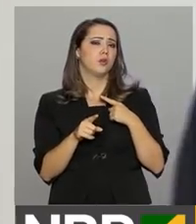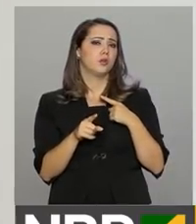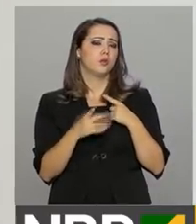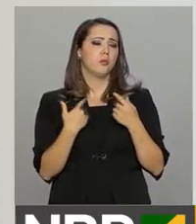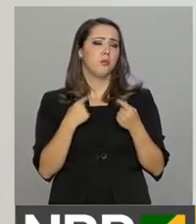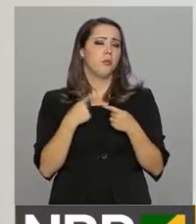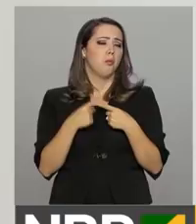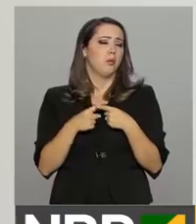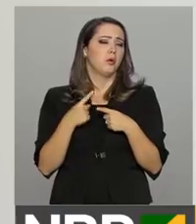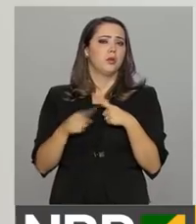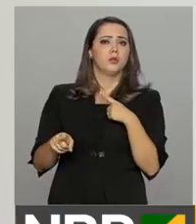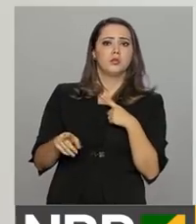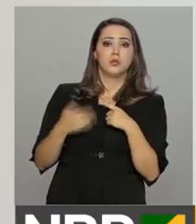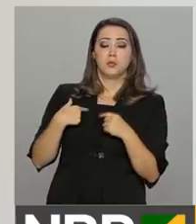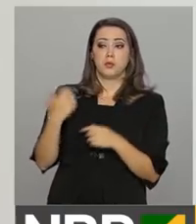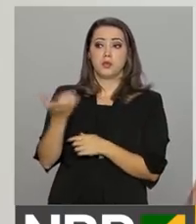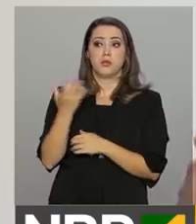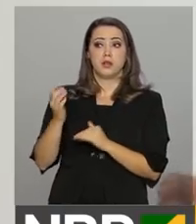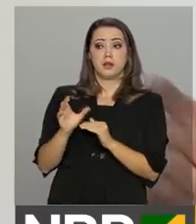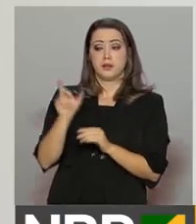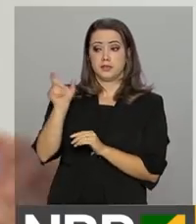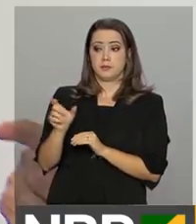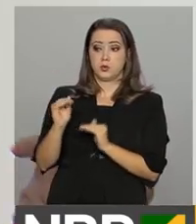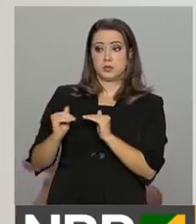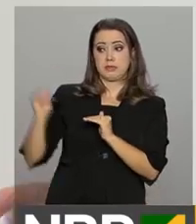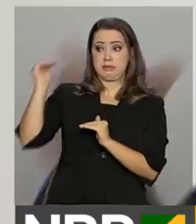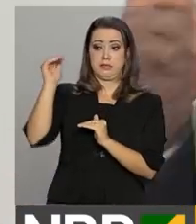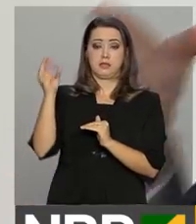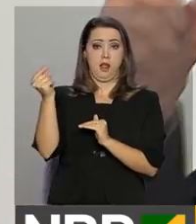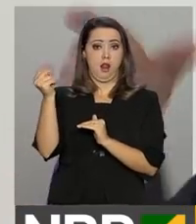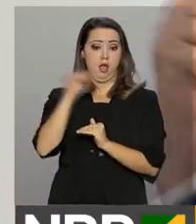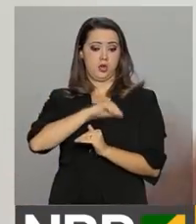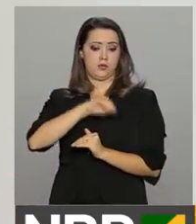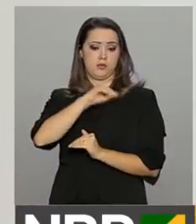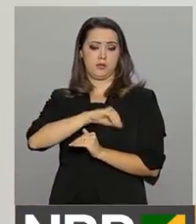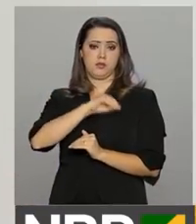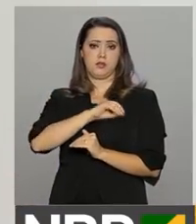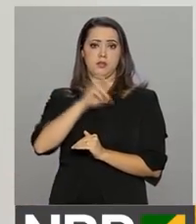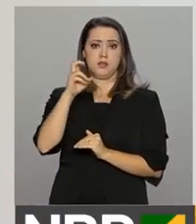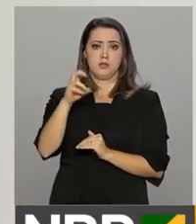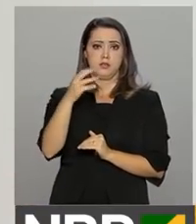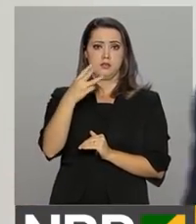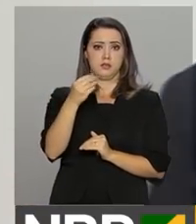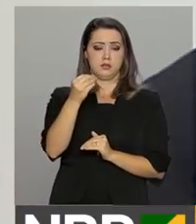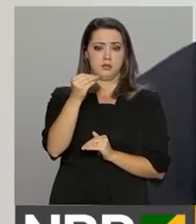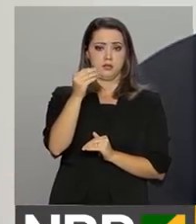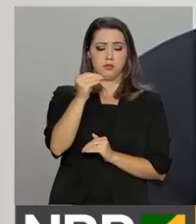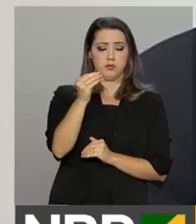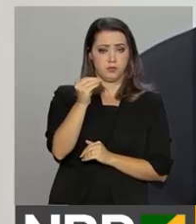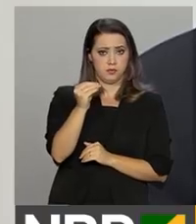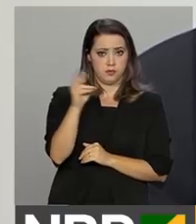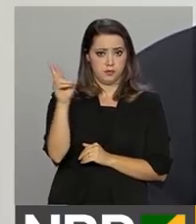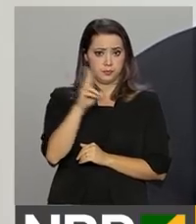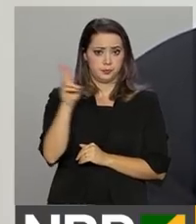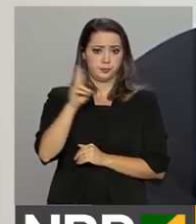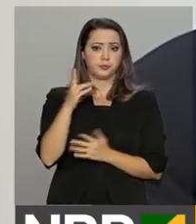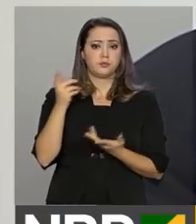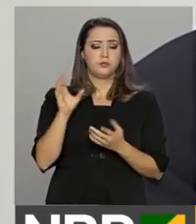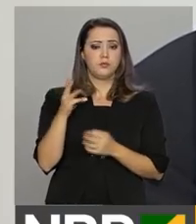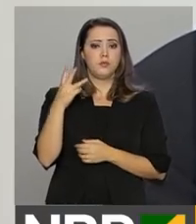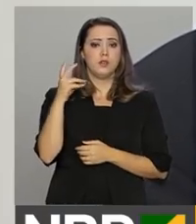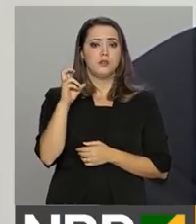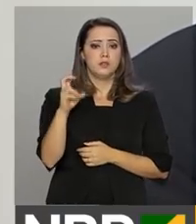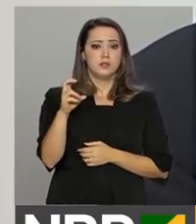porque eu quero que aqueles que ganham acima de cinco mil trezentos e trinta no serviço público porque até 5330 é